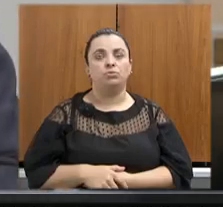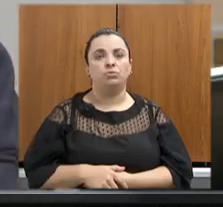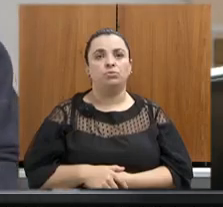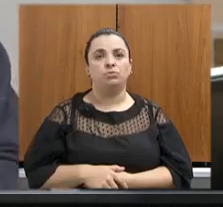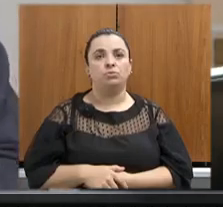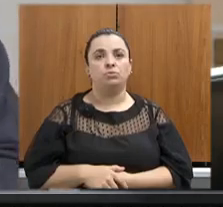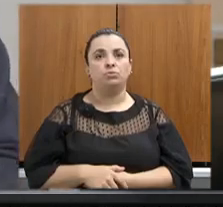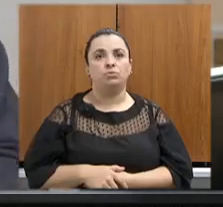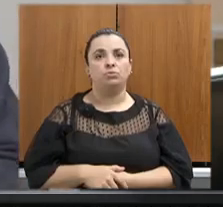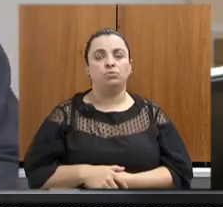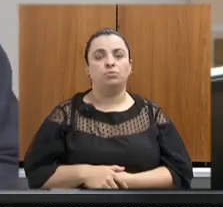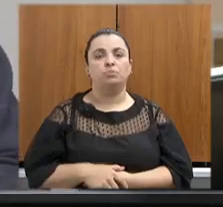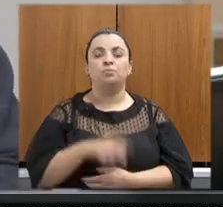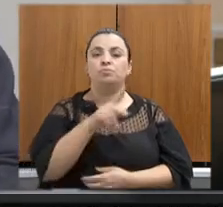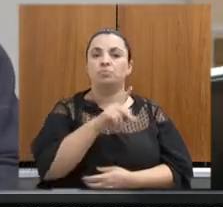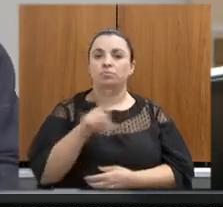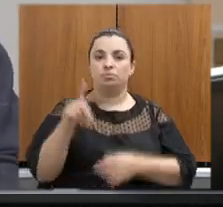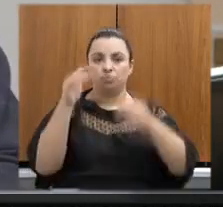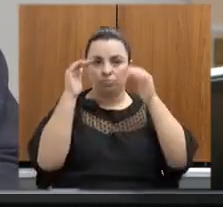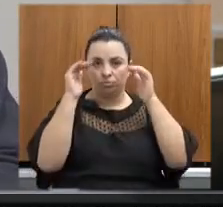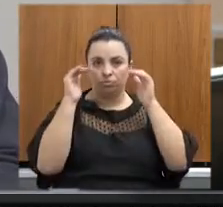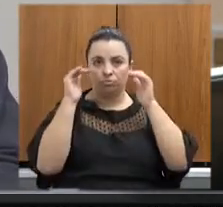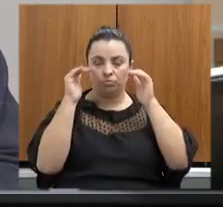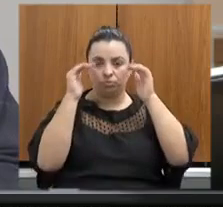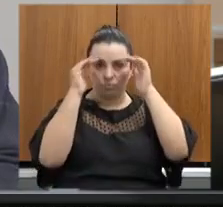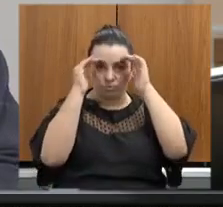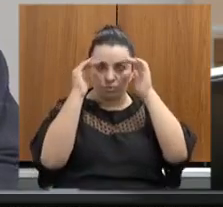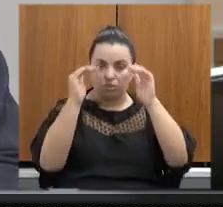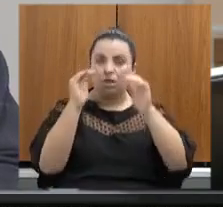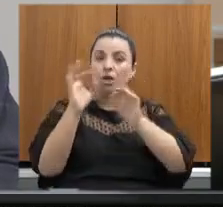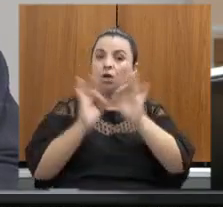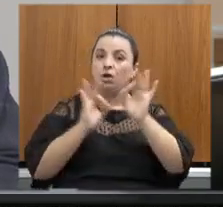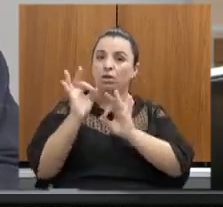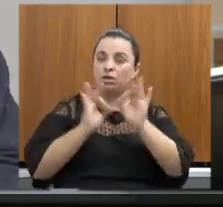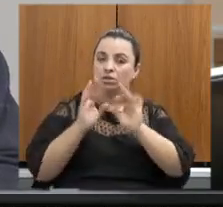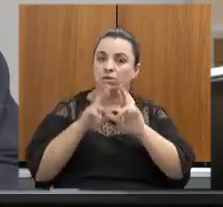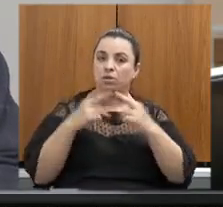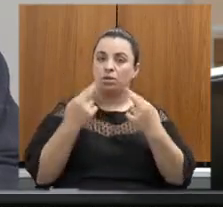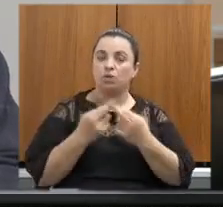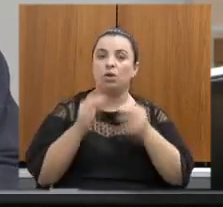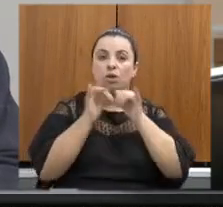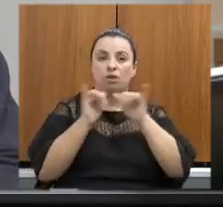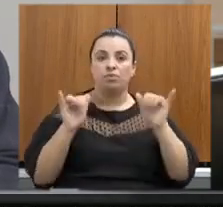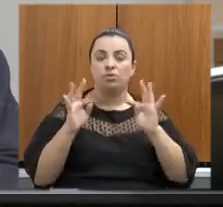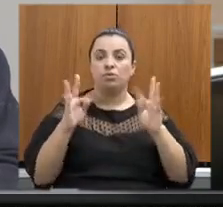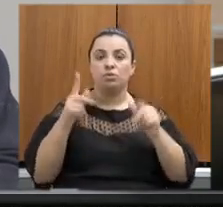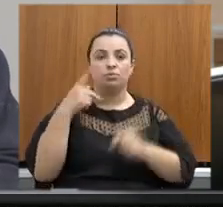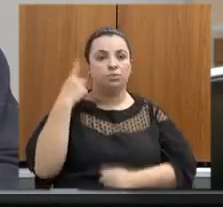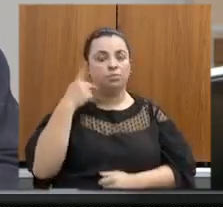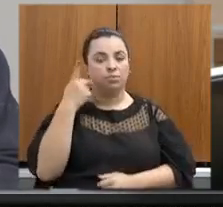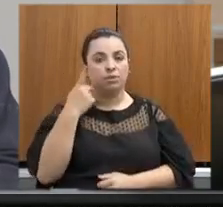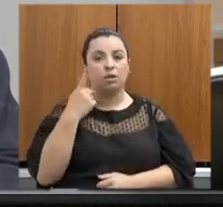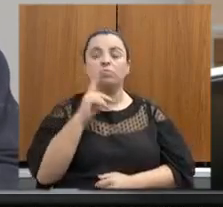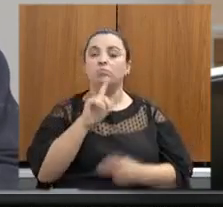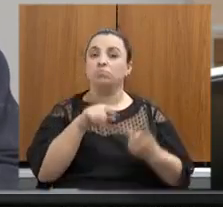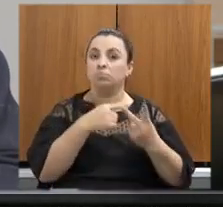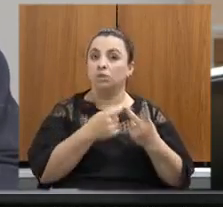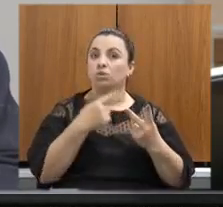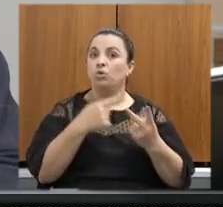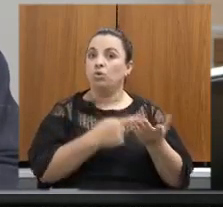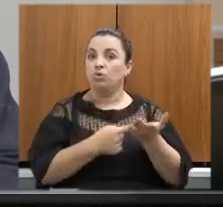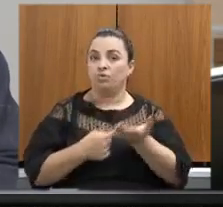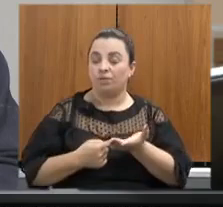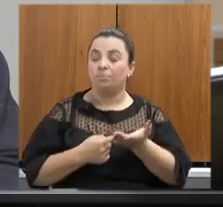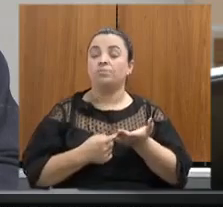A presidência, tendo em vista a organização dos trabalhos, comunica aos parlamentares e aos convidados que os atos dessa reunião